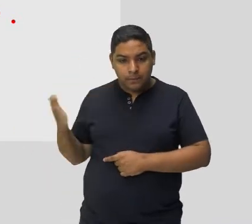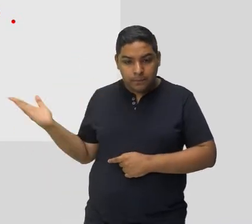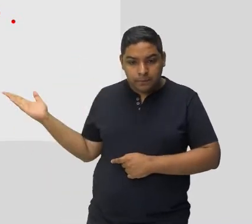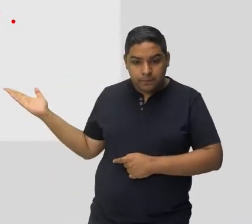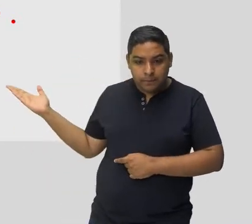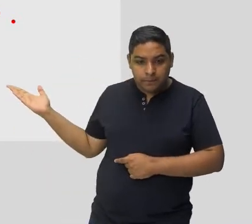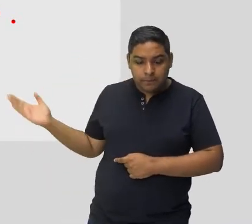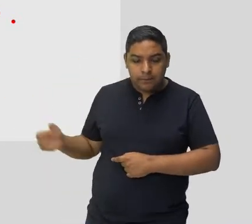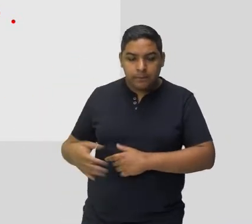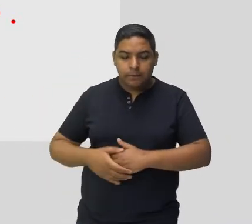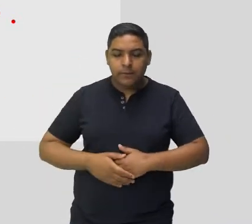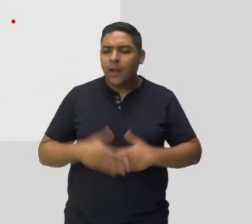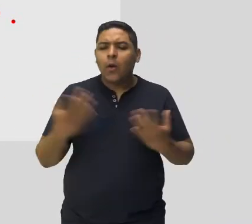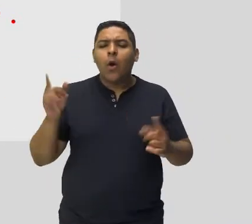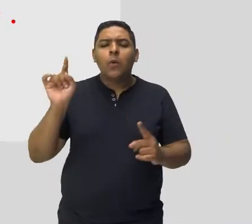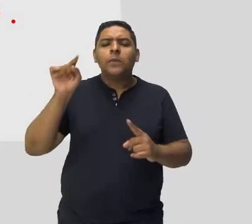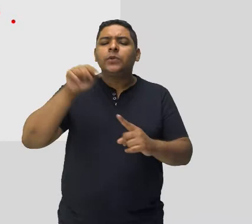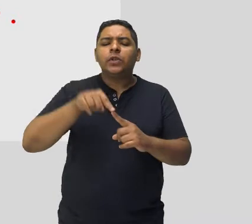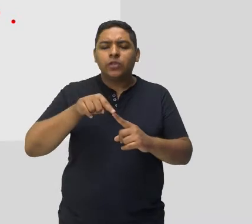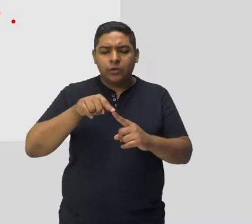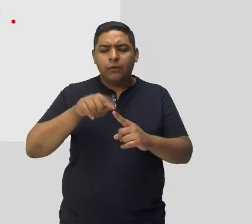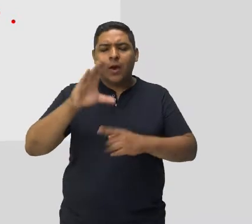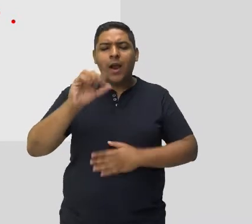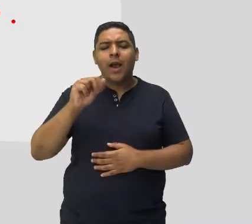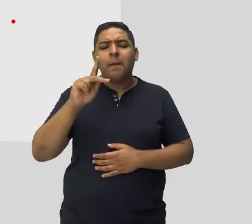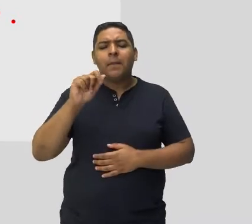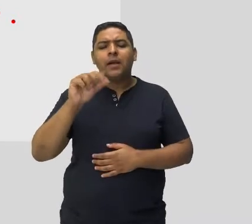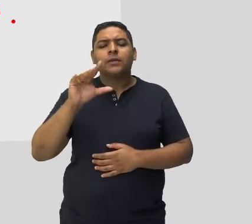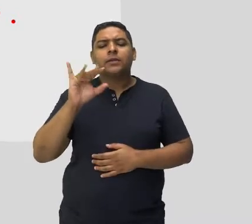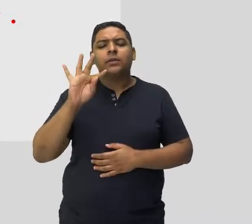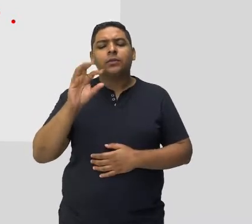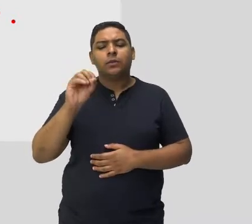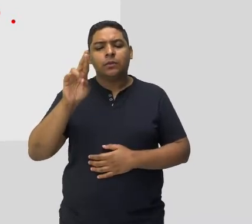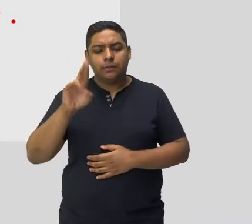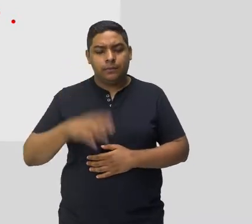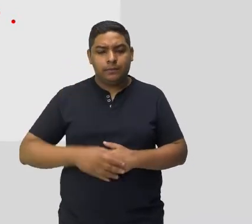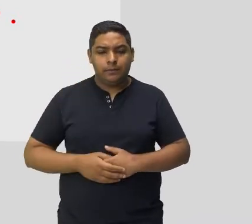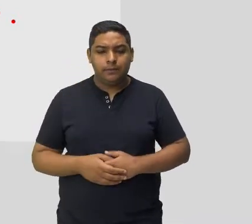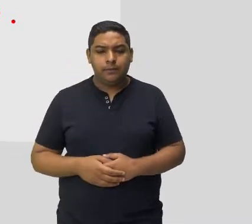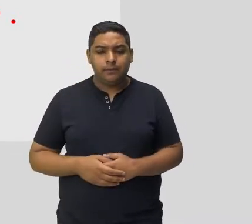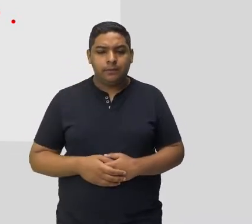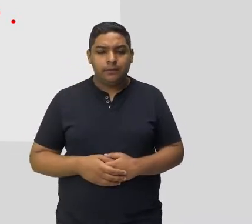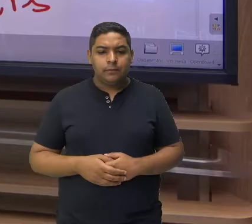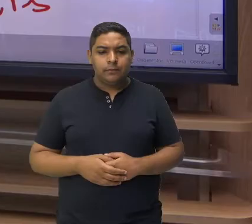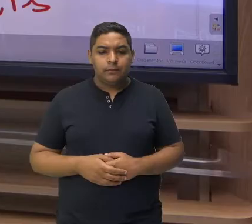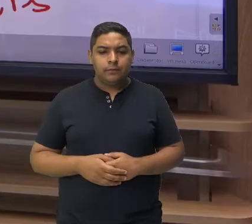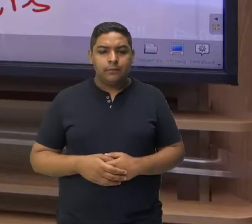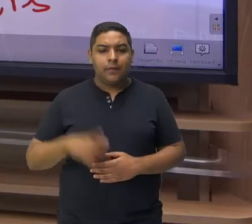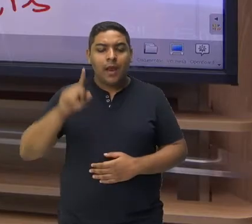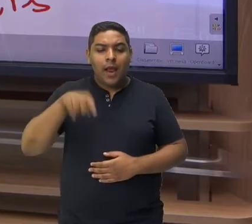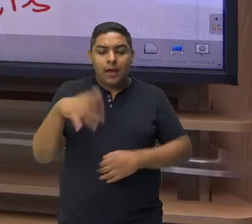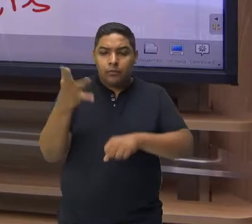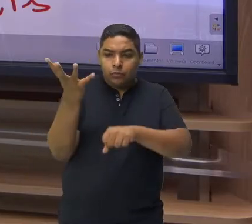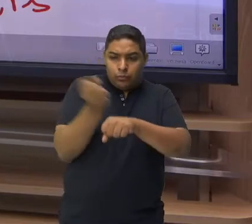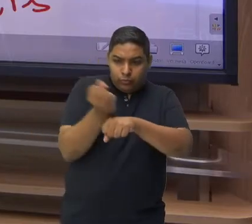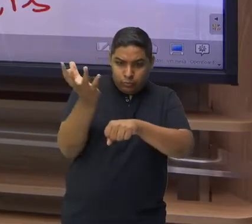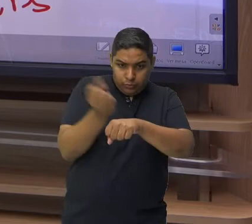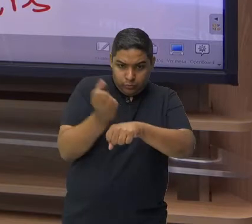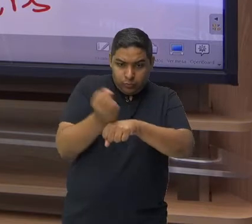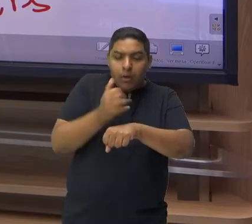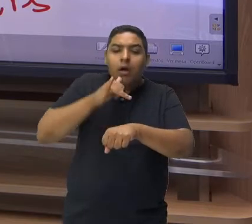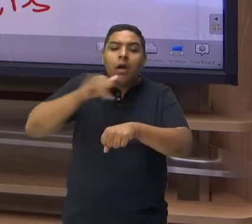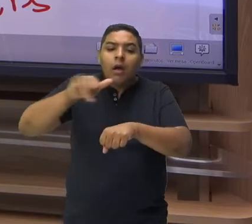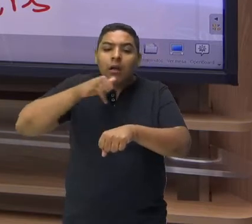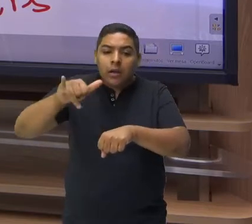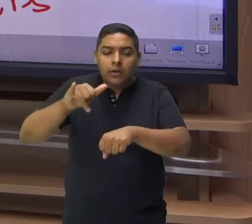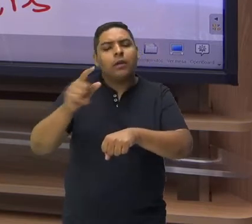lá. Qual é aqui a função do nosso capacitor? A função do nosso capacitor é armazenar cargas